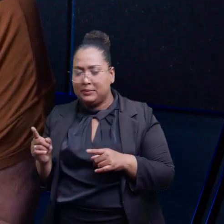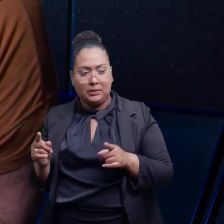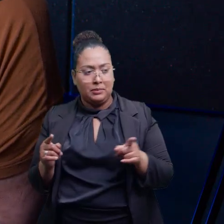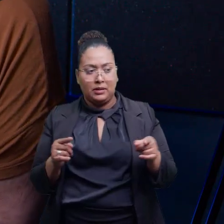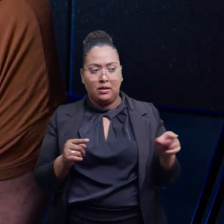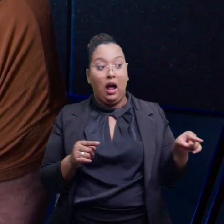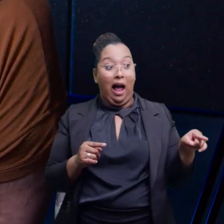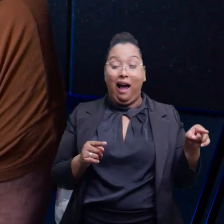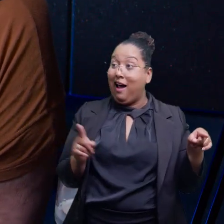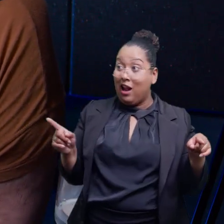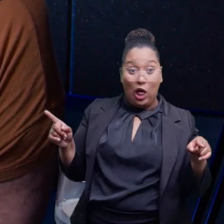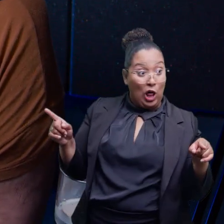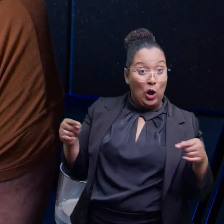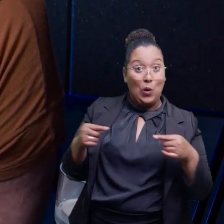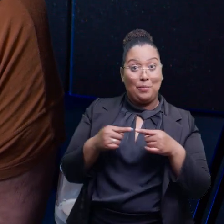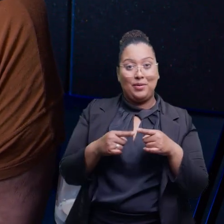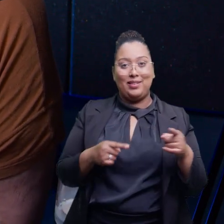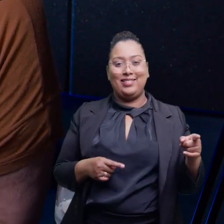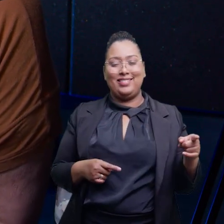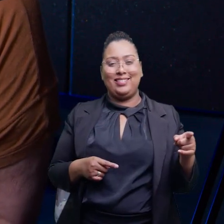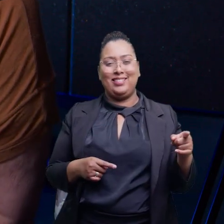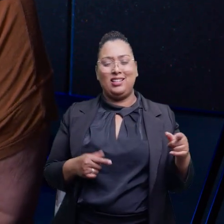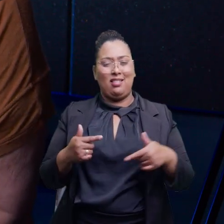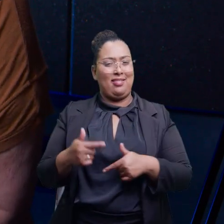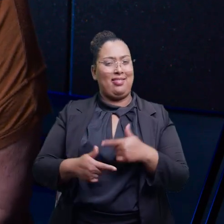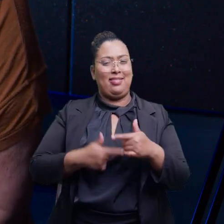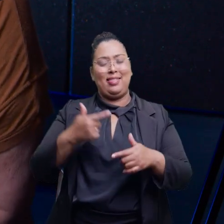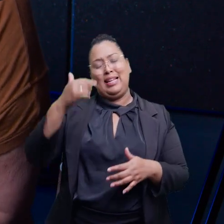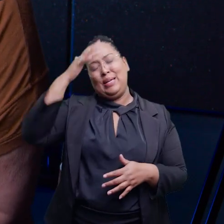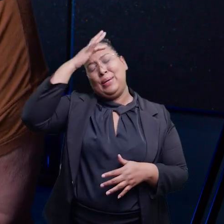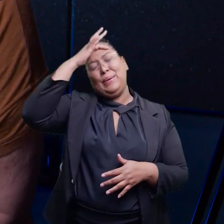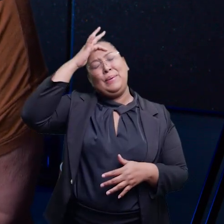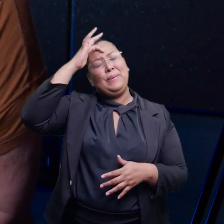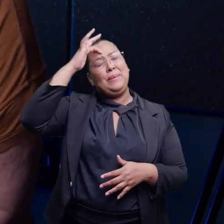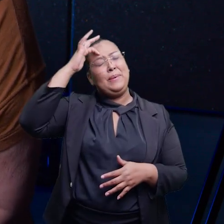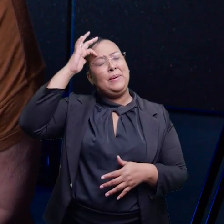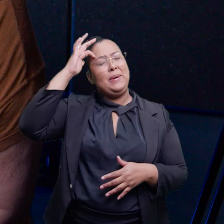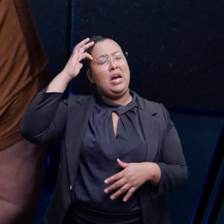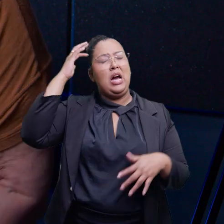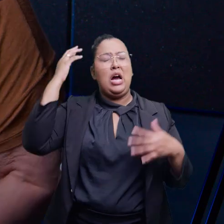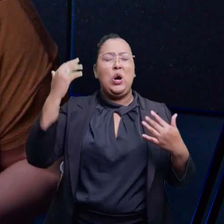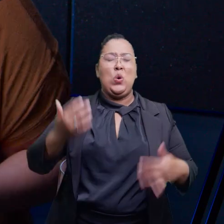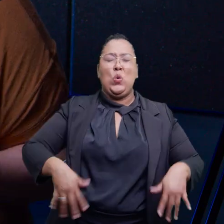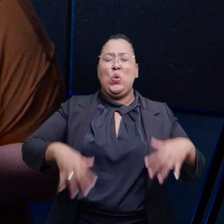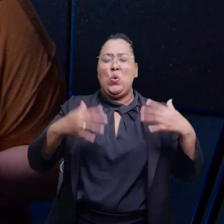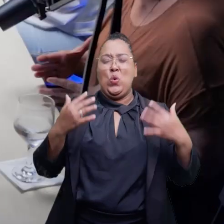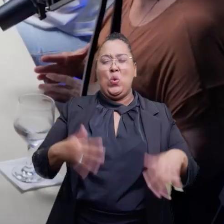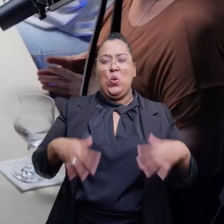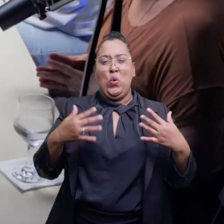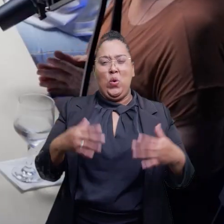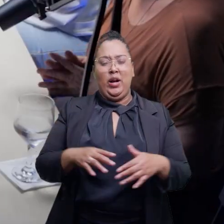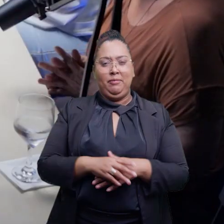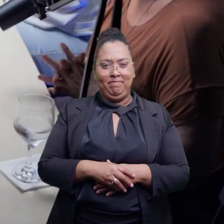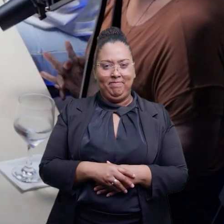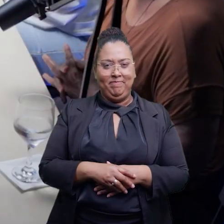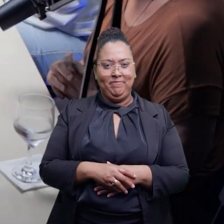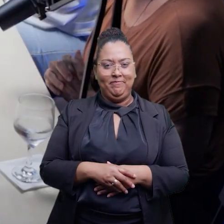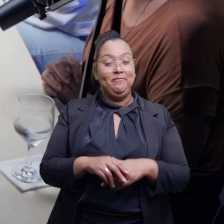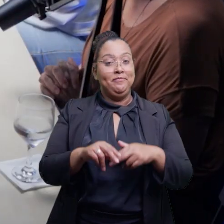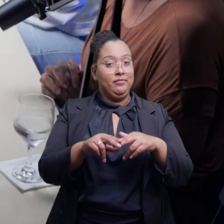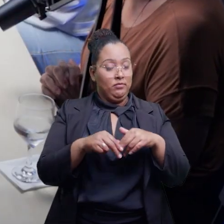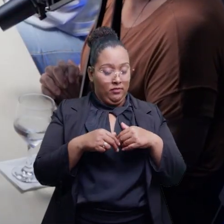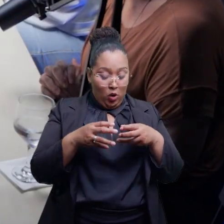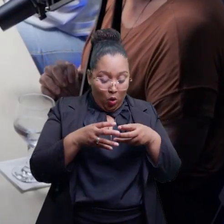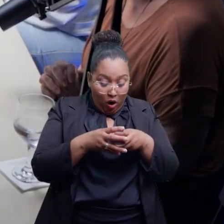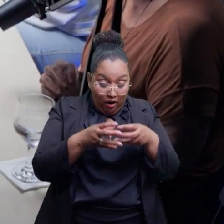melhor família para uma criança e um adolescente, ele é enorme, né? E é nesse espaço que